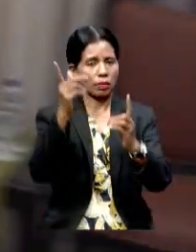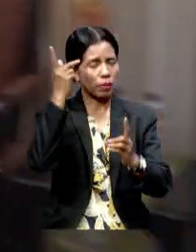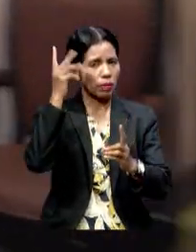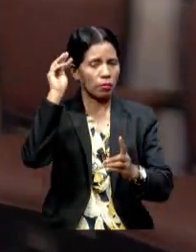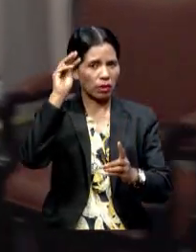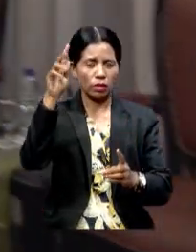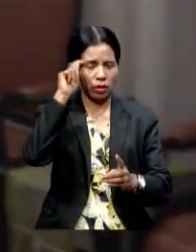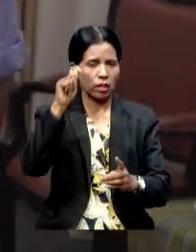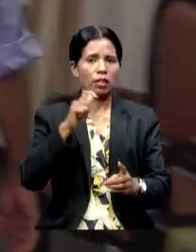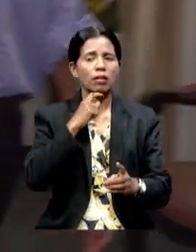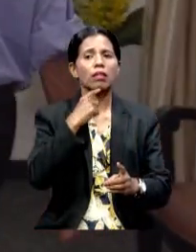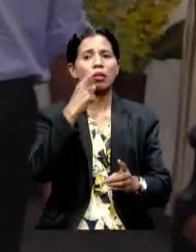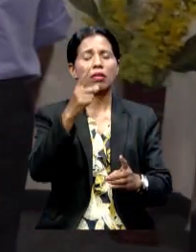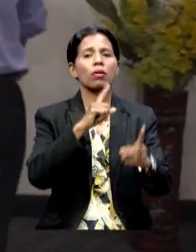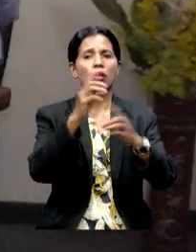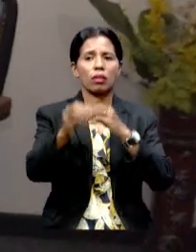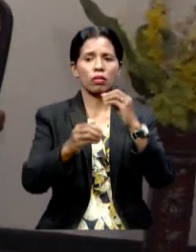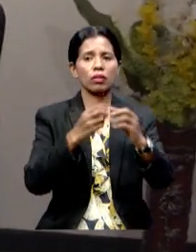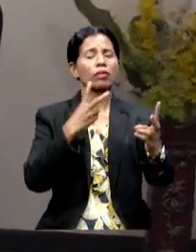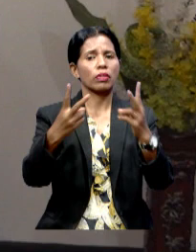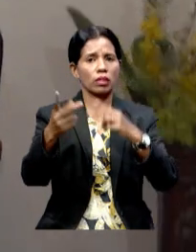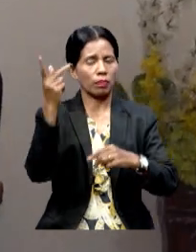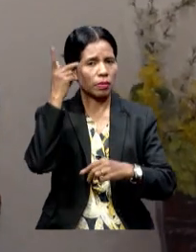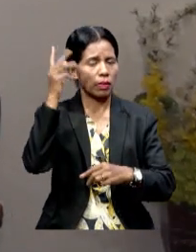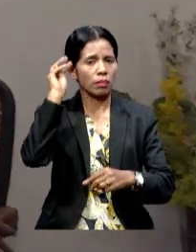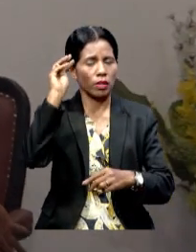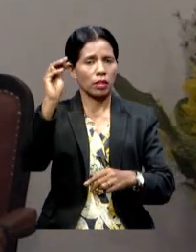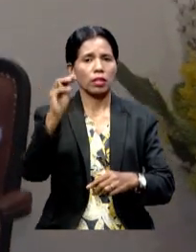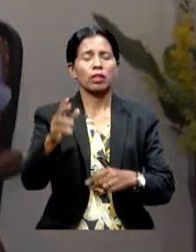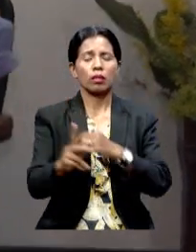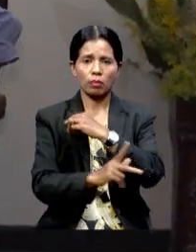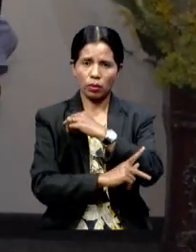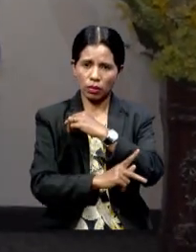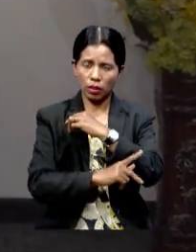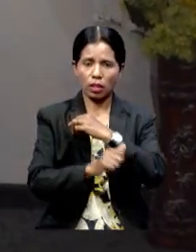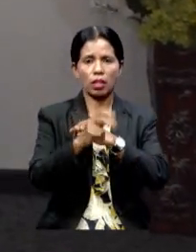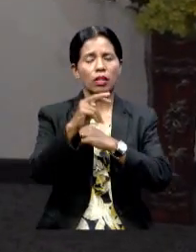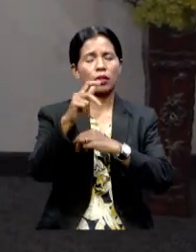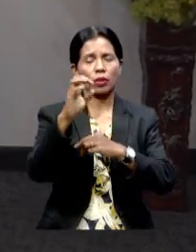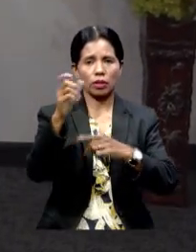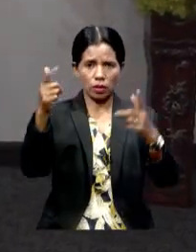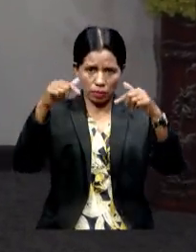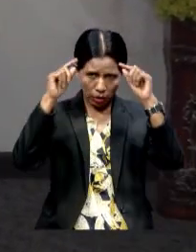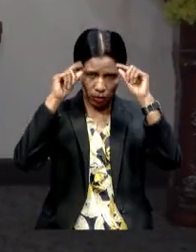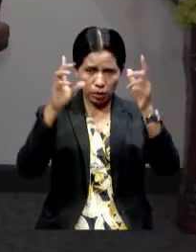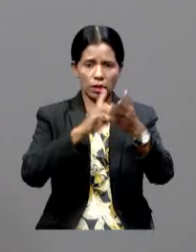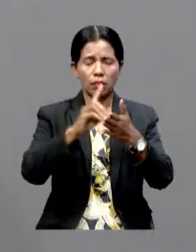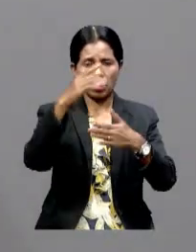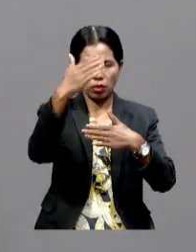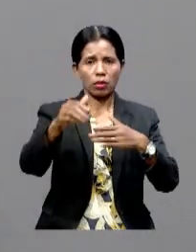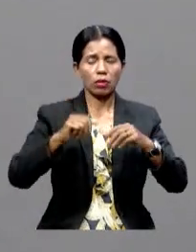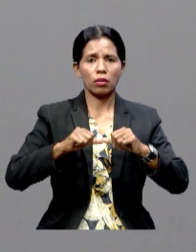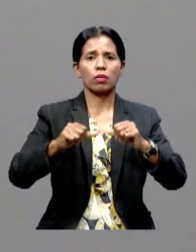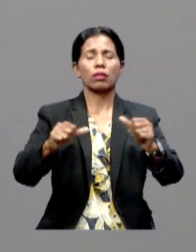Guzmão, onde informa quando vai visitar o primeiro-ministro de Portugal, António Costa, na BCM Timor-Leste, a semana, onde continua